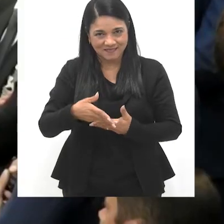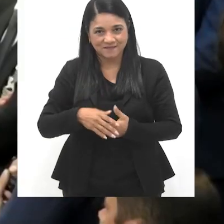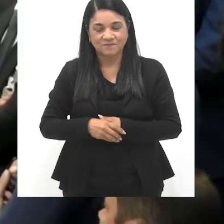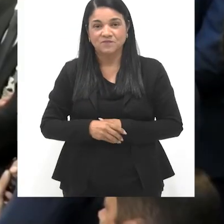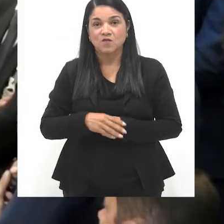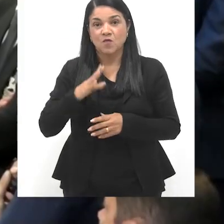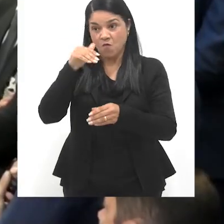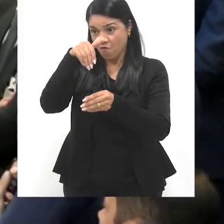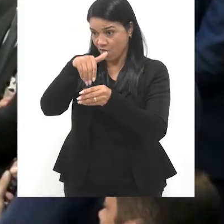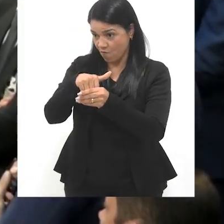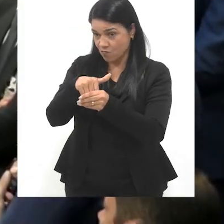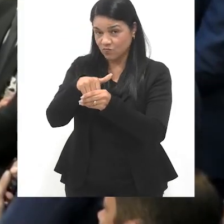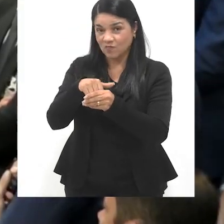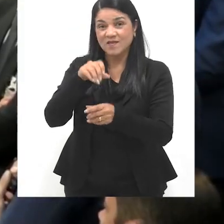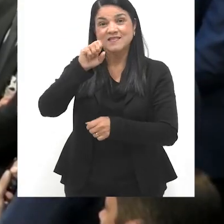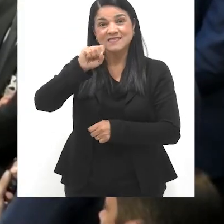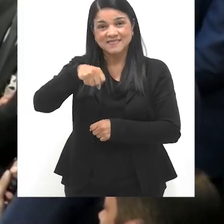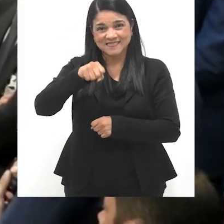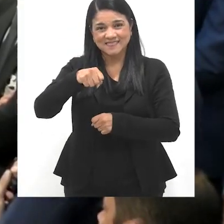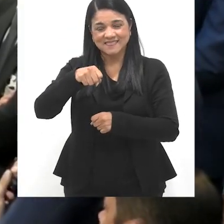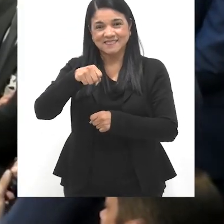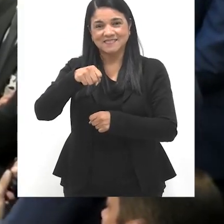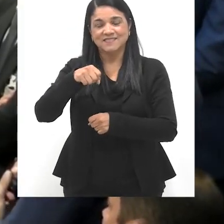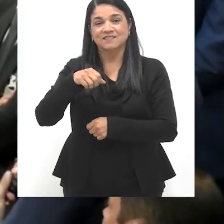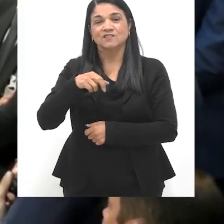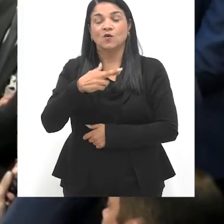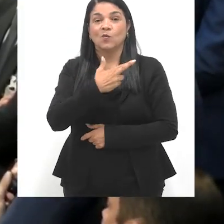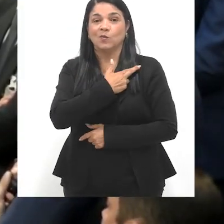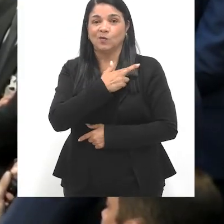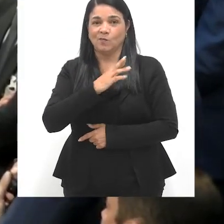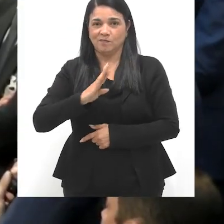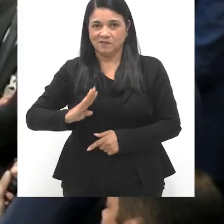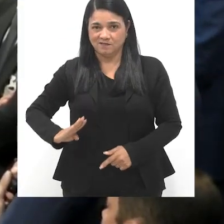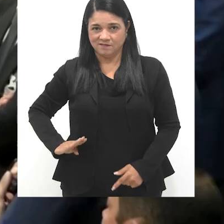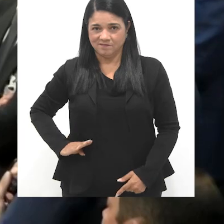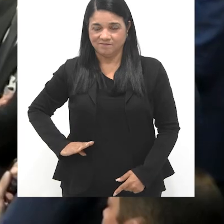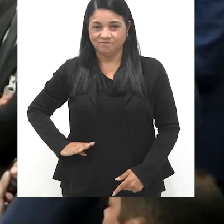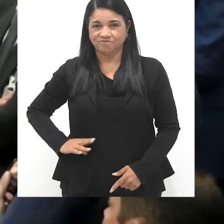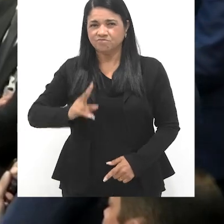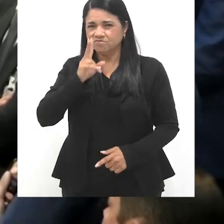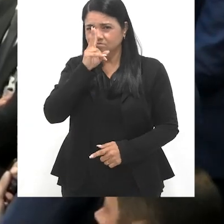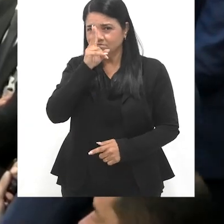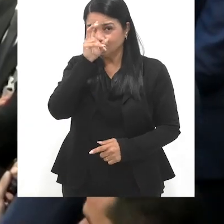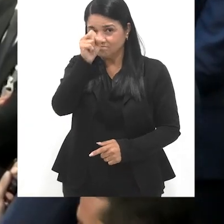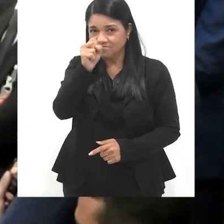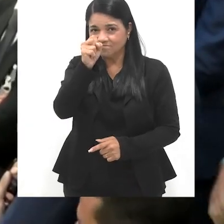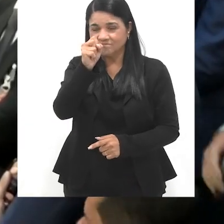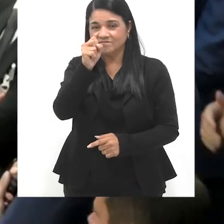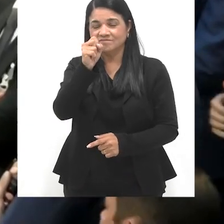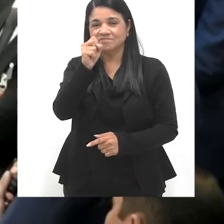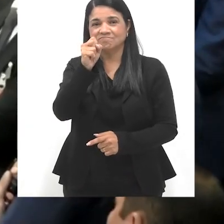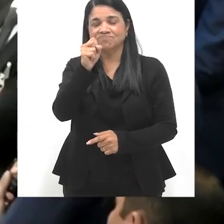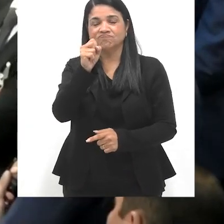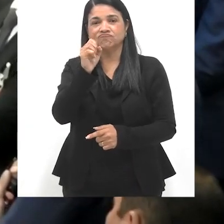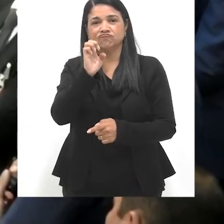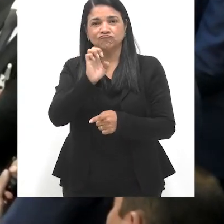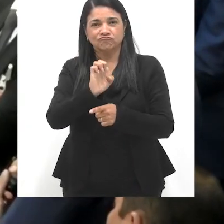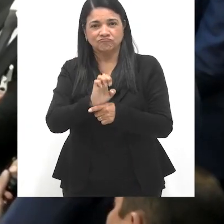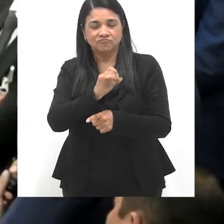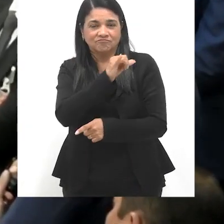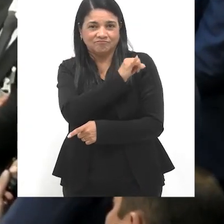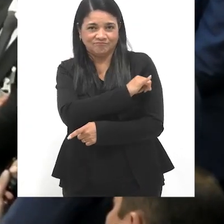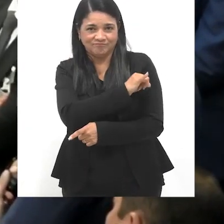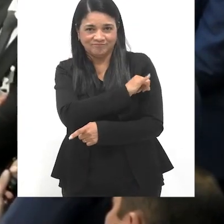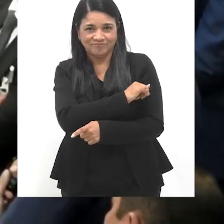irmão, meu voto é sim na chapa Rodrigo Bacelar, fortalecendo e enaltecendo o interior do nosso